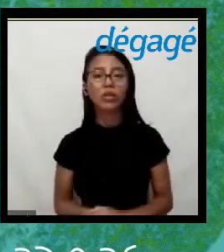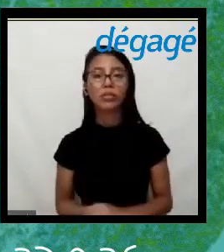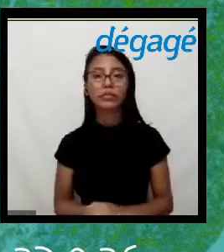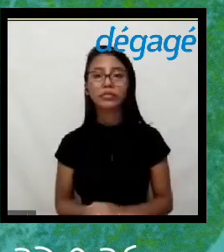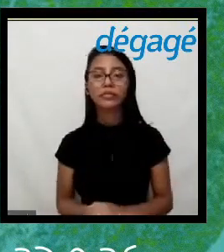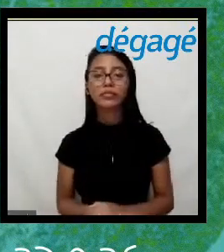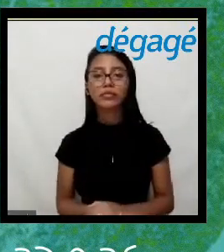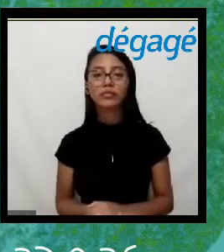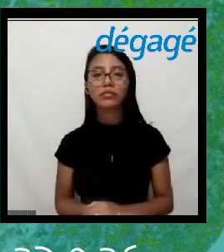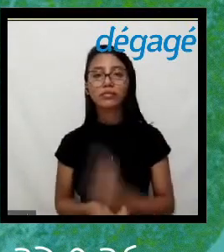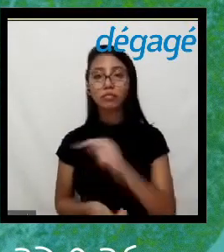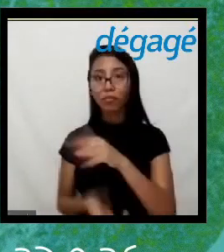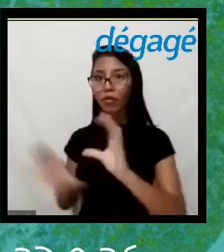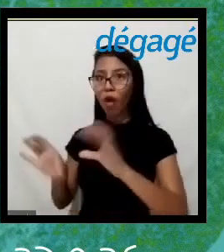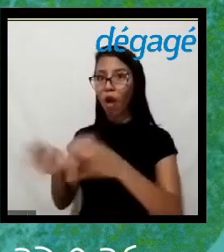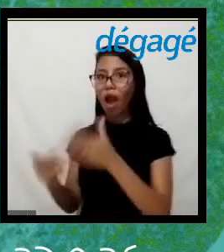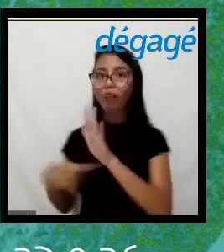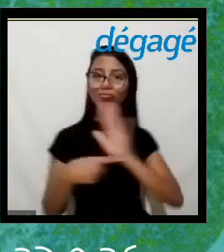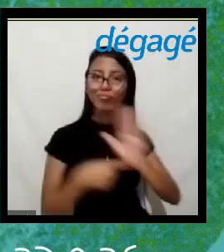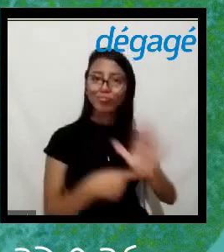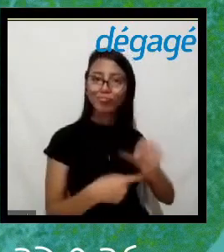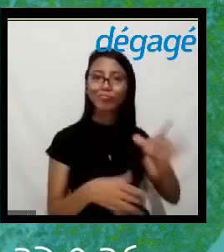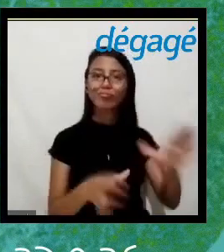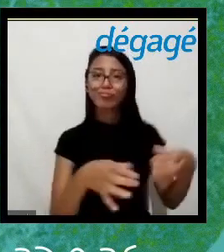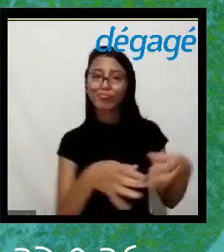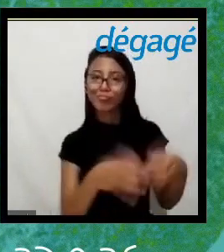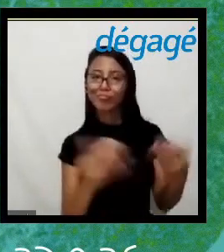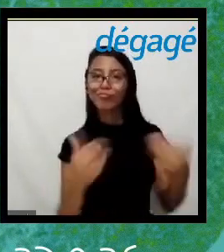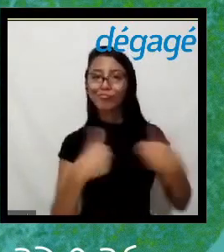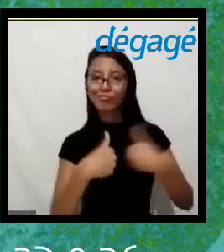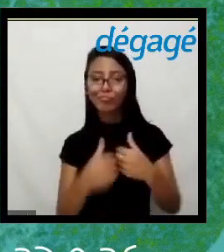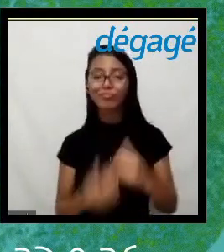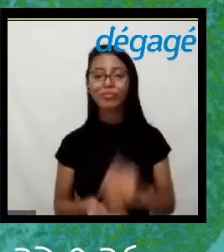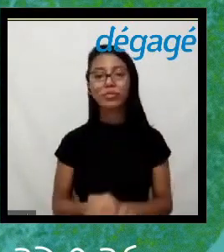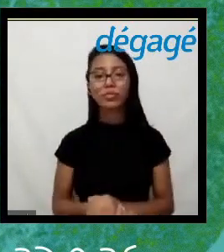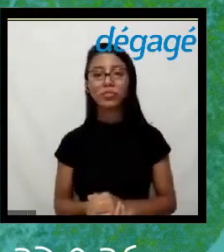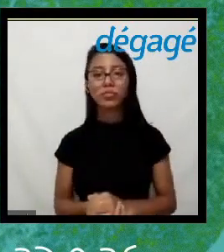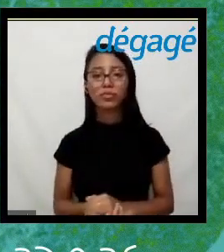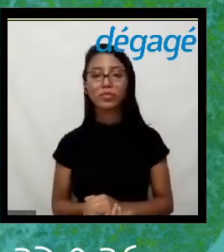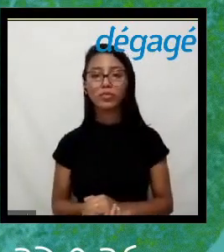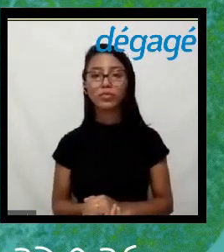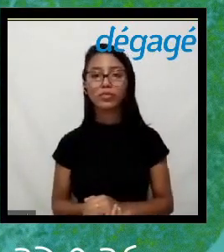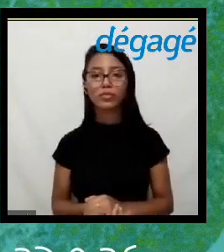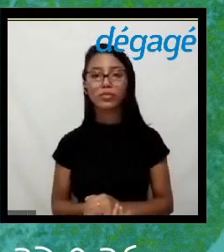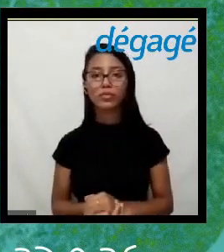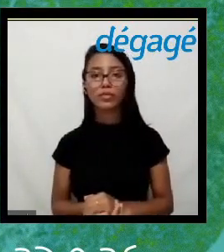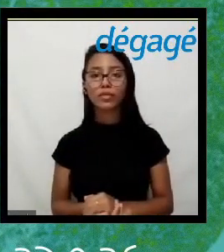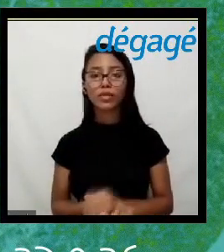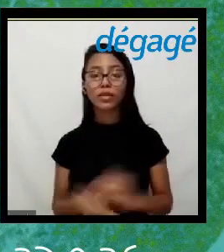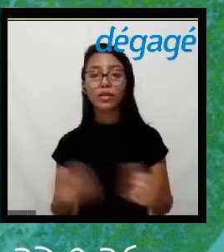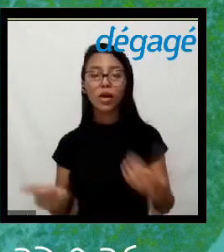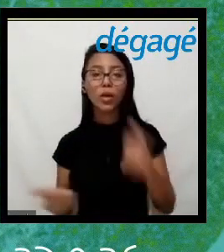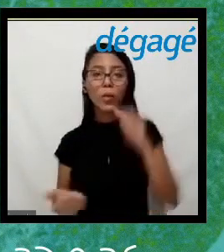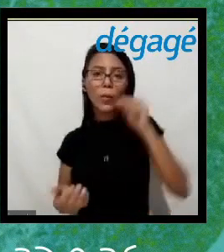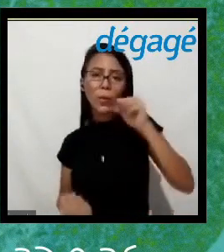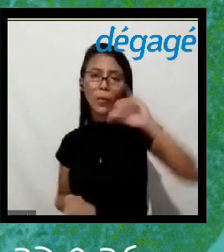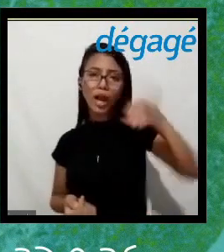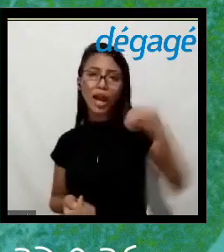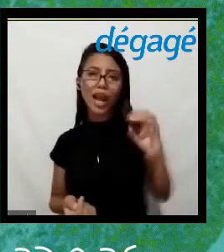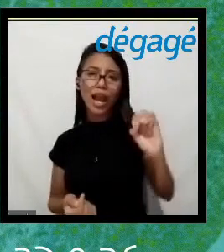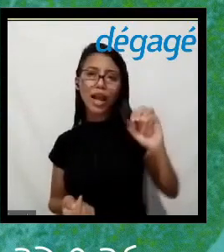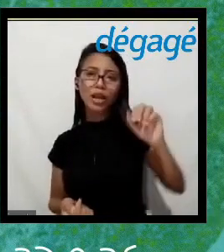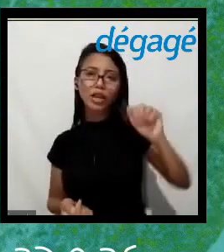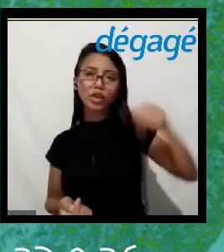uma sociedade ainda tão excludente. Aí vale ressaltar também que a Joana, de uma certa maneira, ela foi também uma